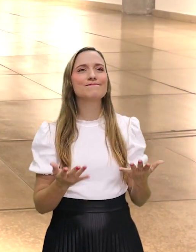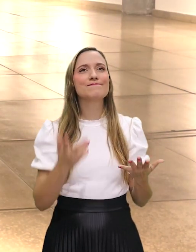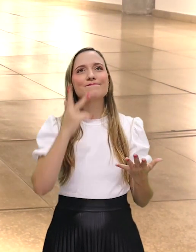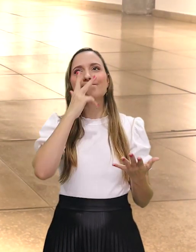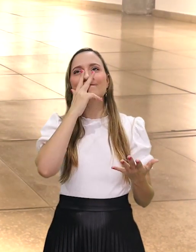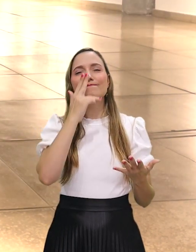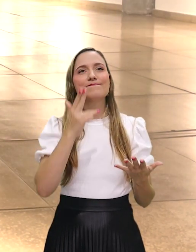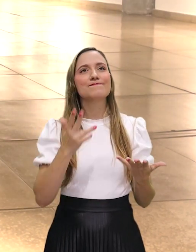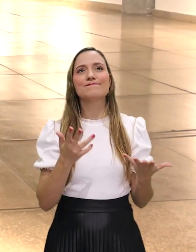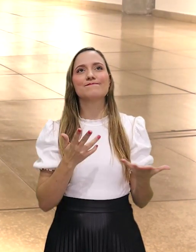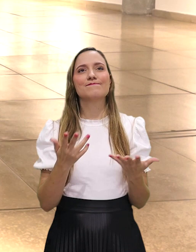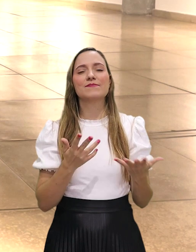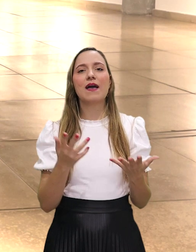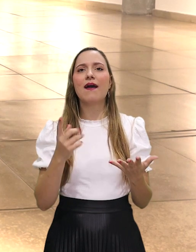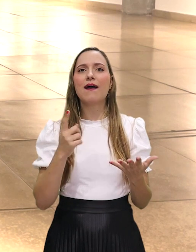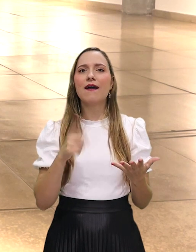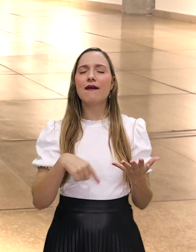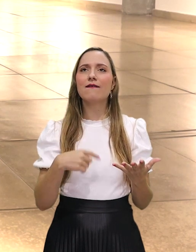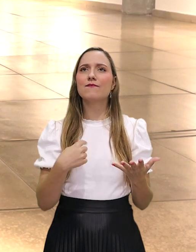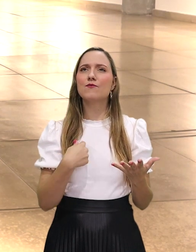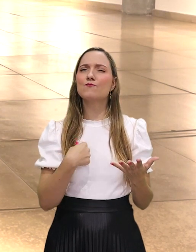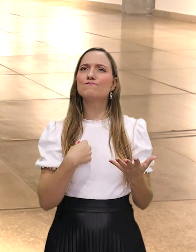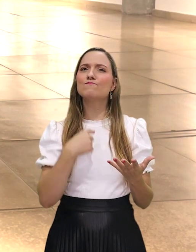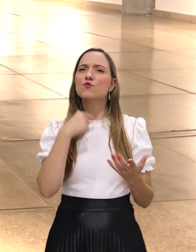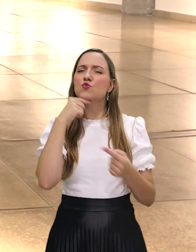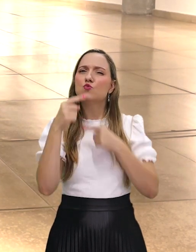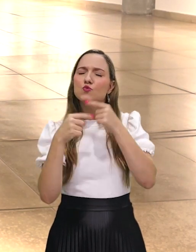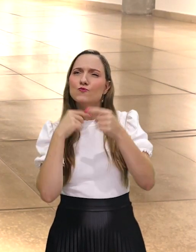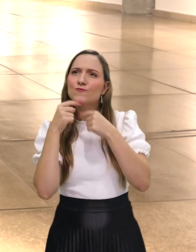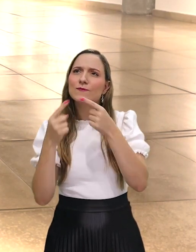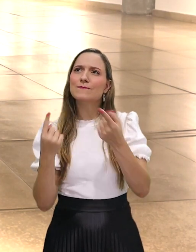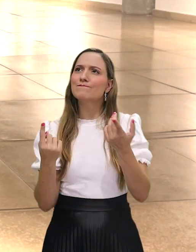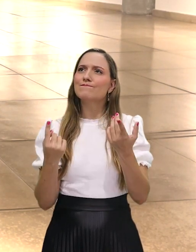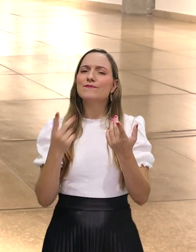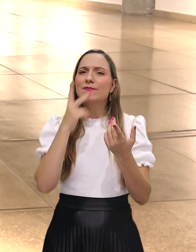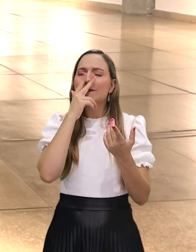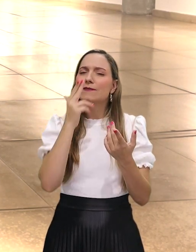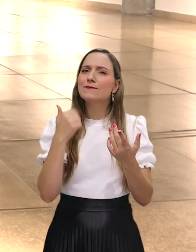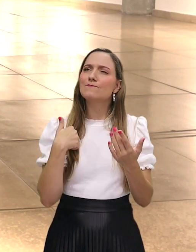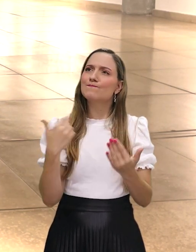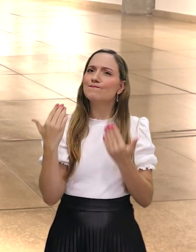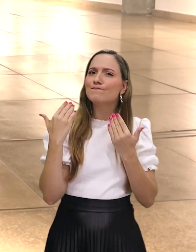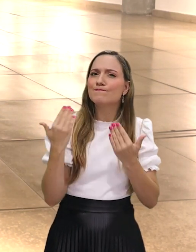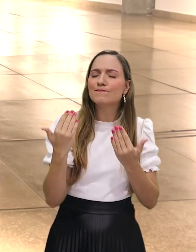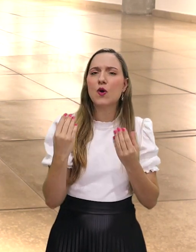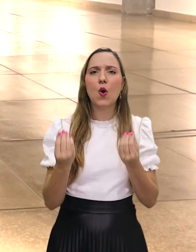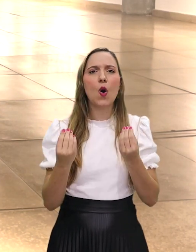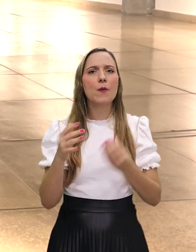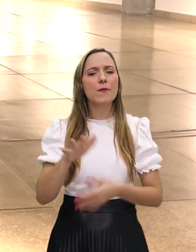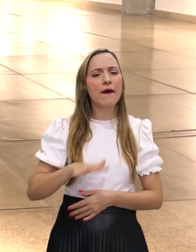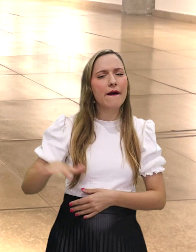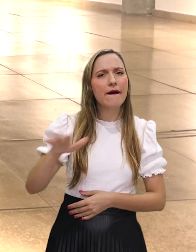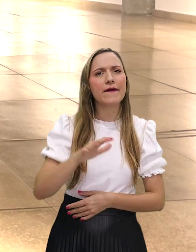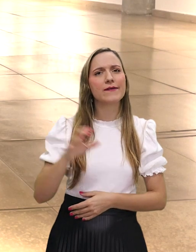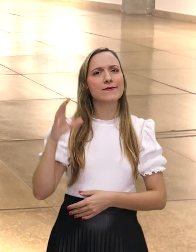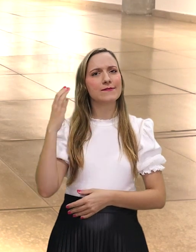uma especulação, uma fabulação no campo da ficção científica, da